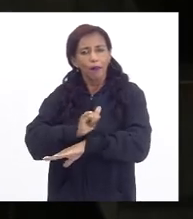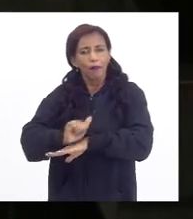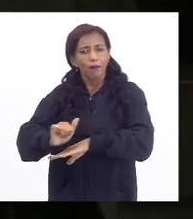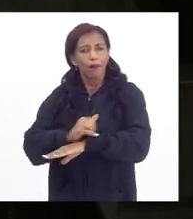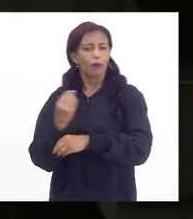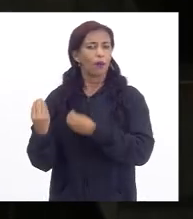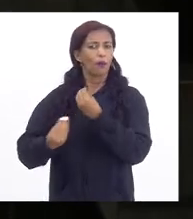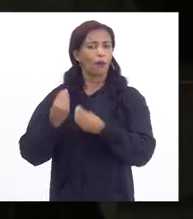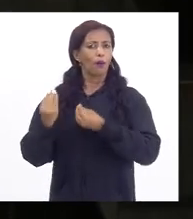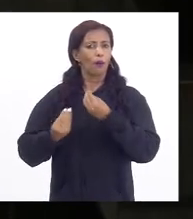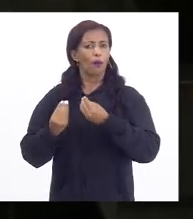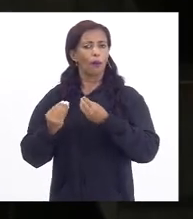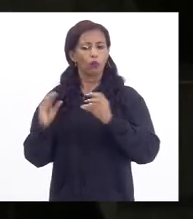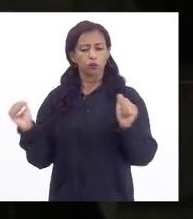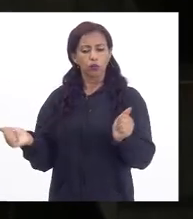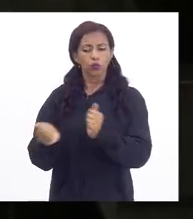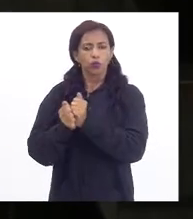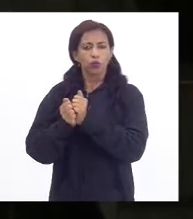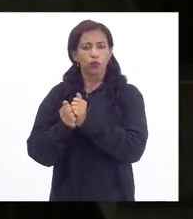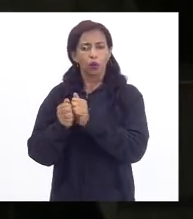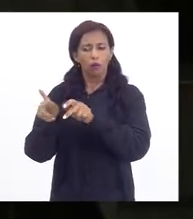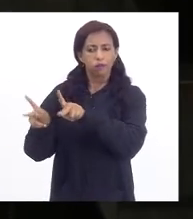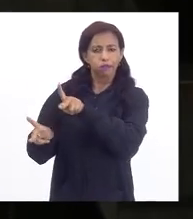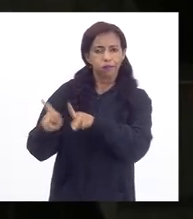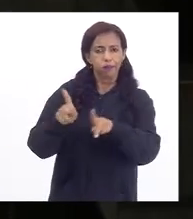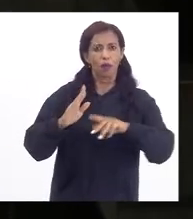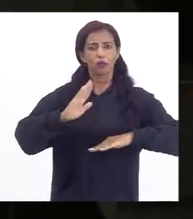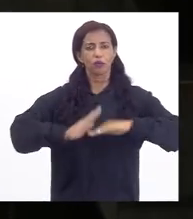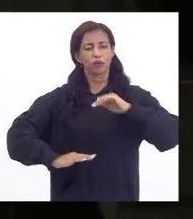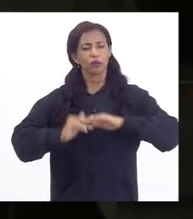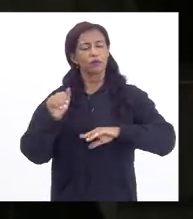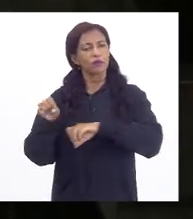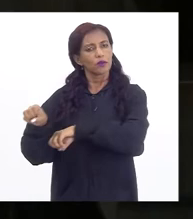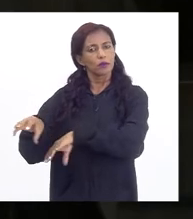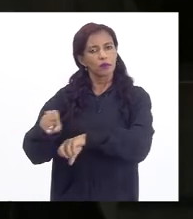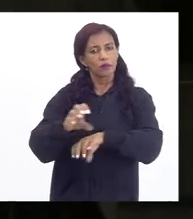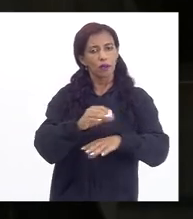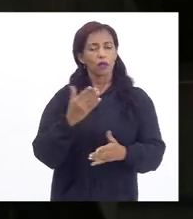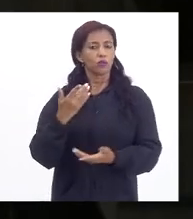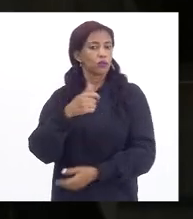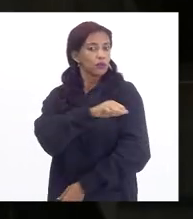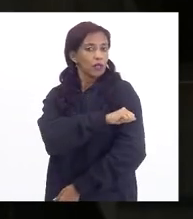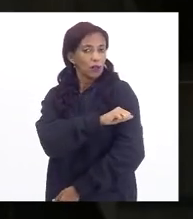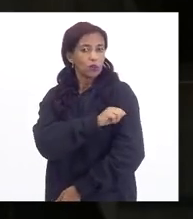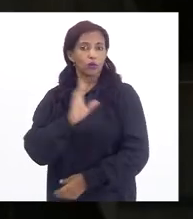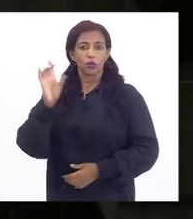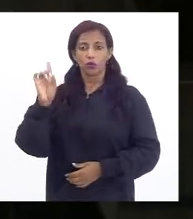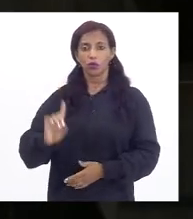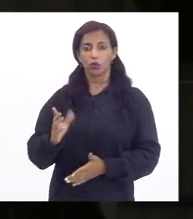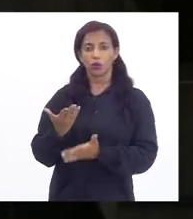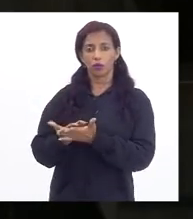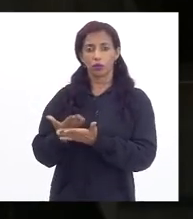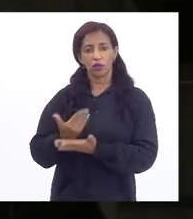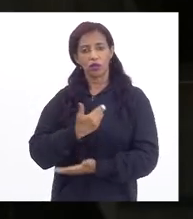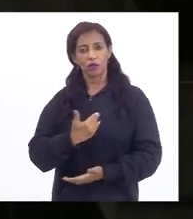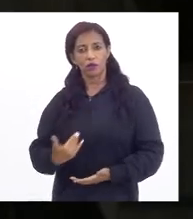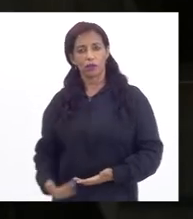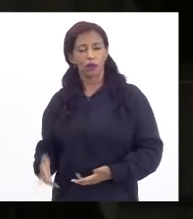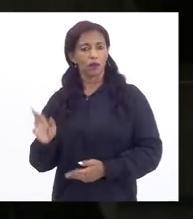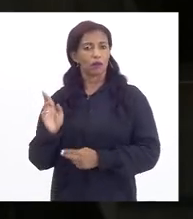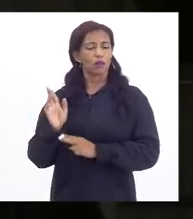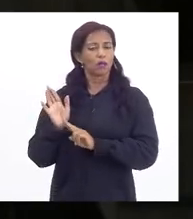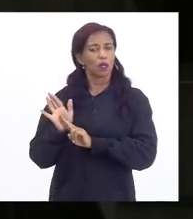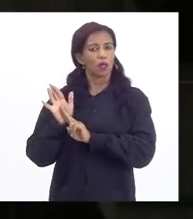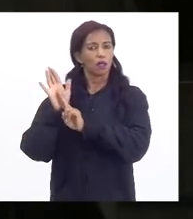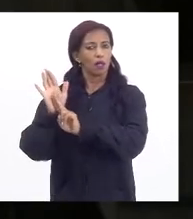o envolvimento da comunidade educacional, dos profissionais da educação, dos estudantes, dos diretores das escolas públicas, das representações